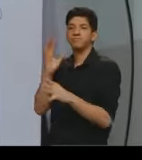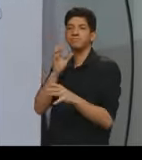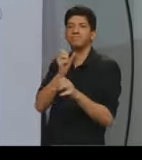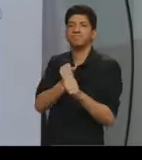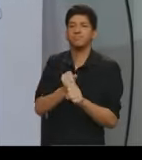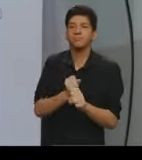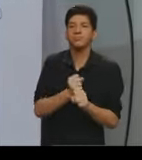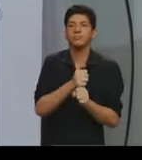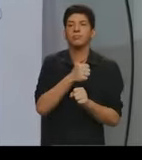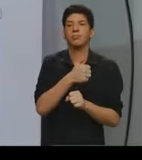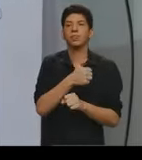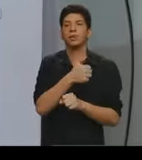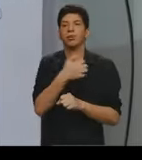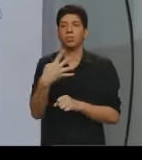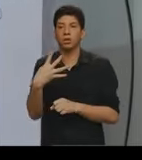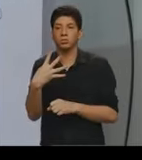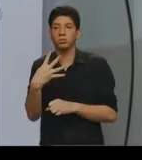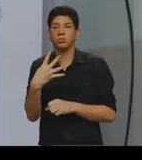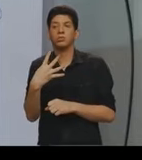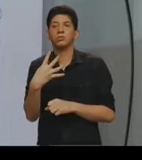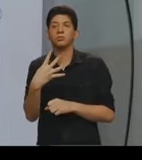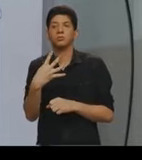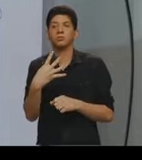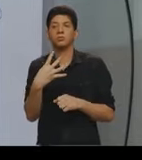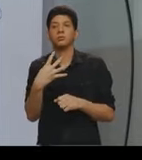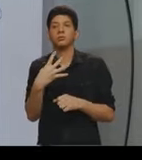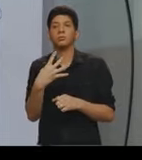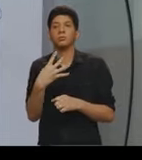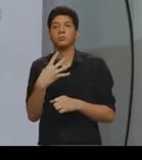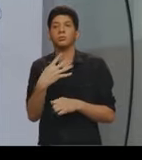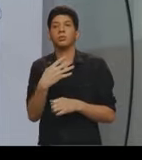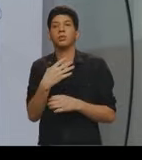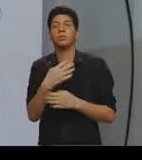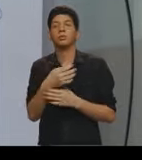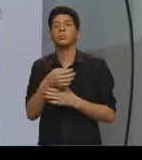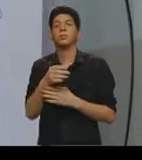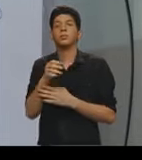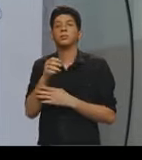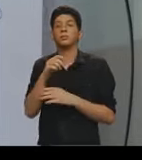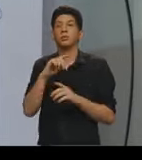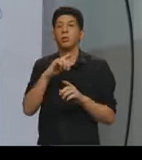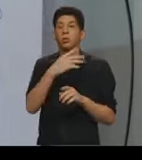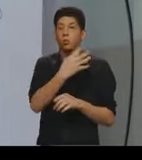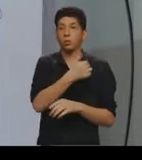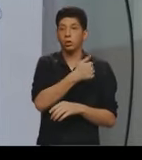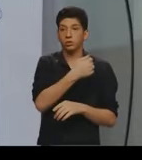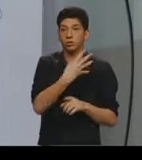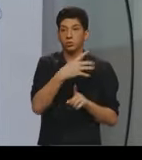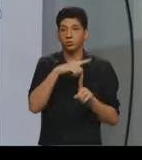14, né? 7 vezes 2, 14. 5 vezes 3, 15.